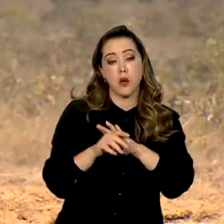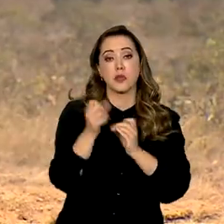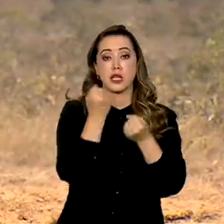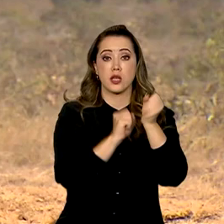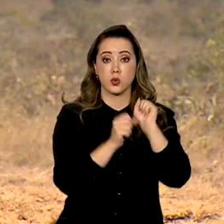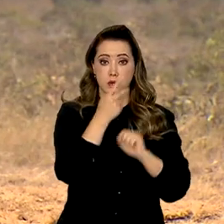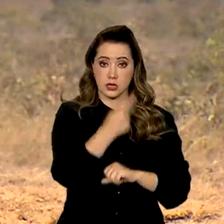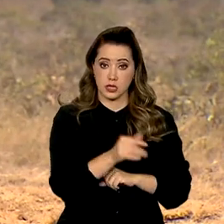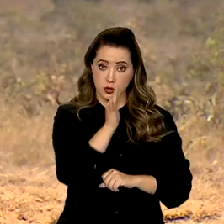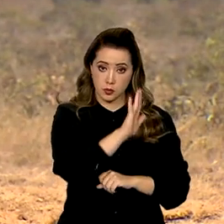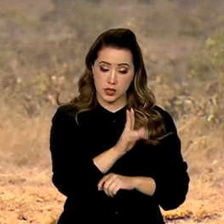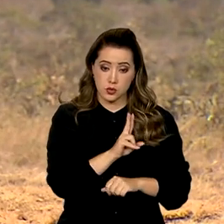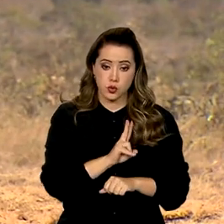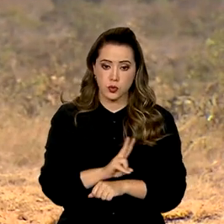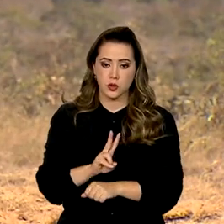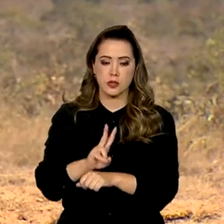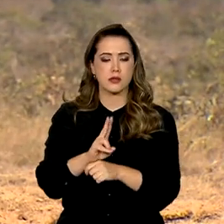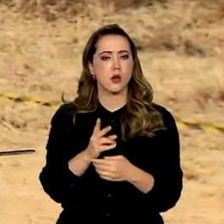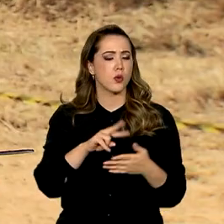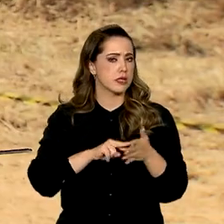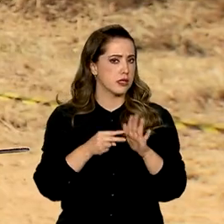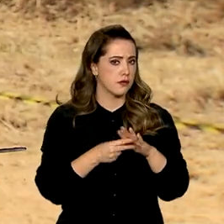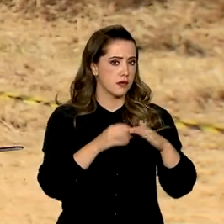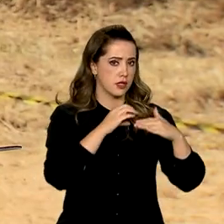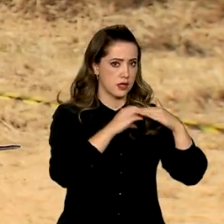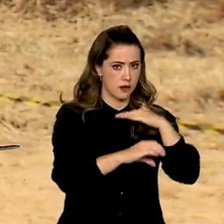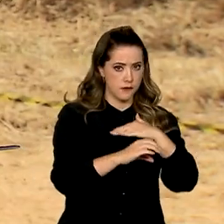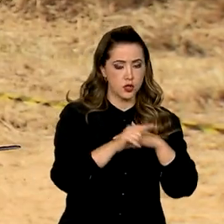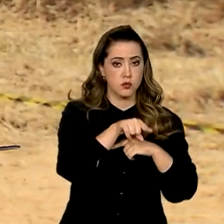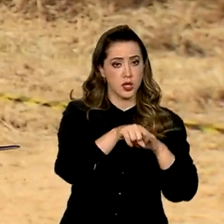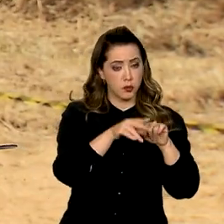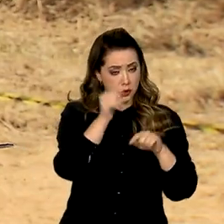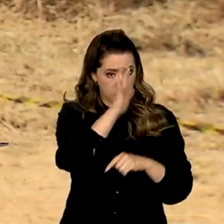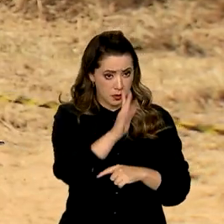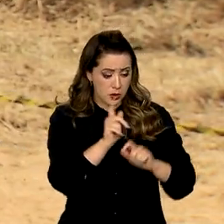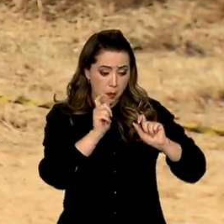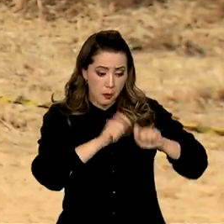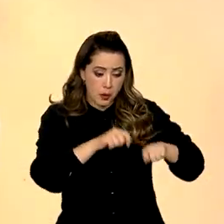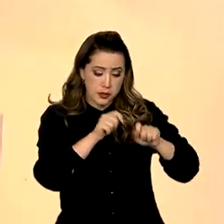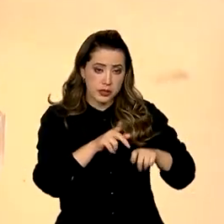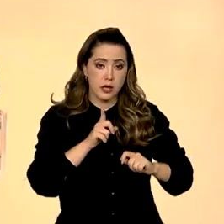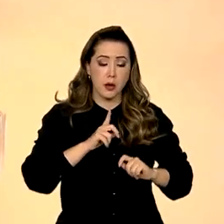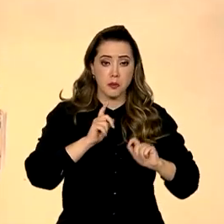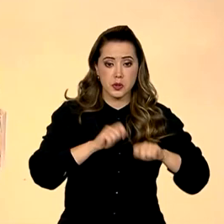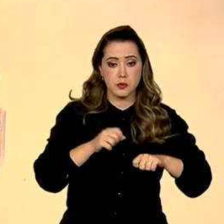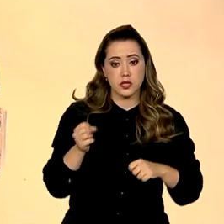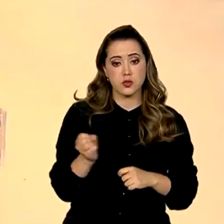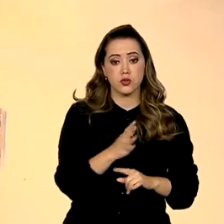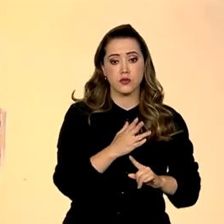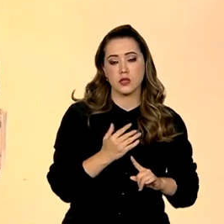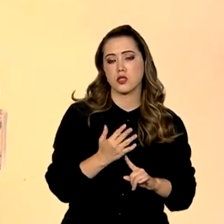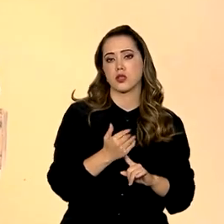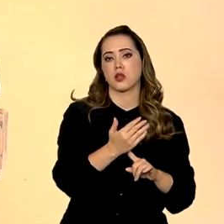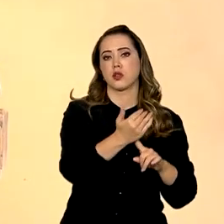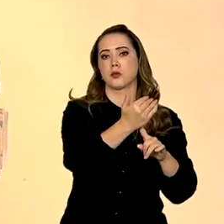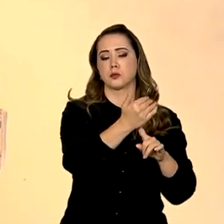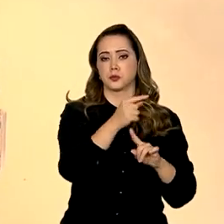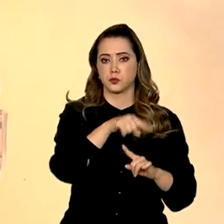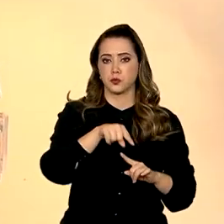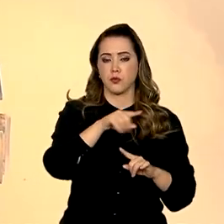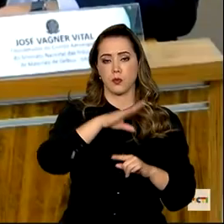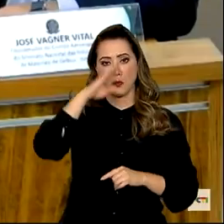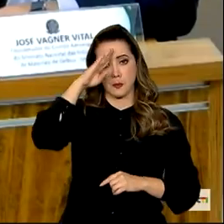Defesa, ou seja, investimentos para que o país aumente a capacidade de inovação na área de